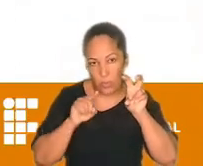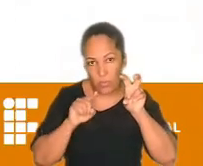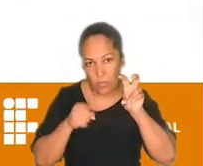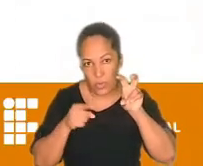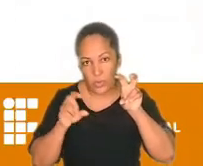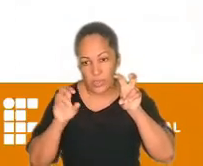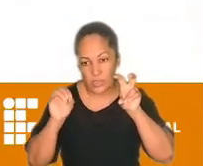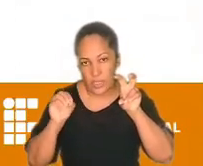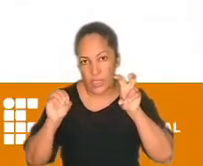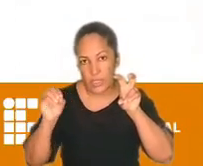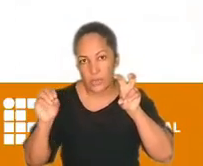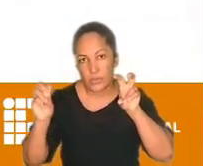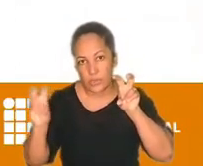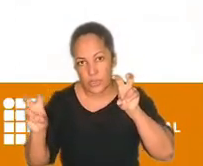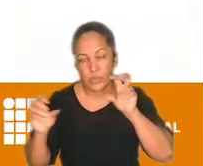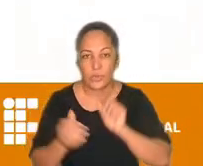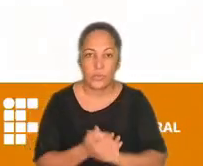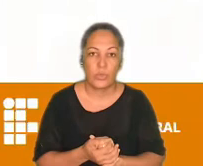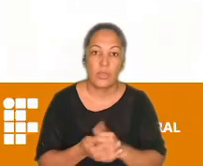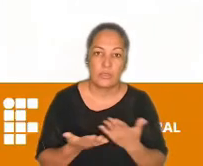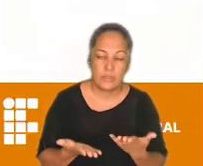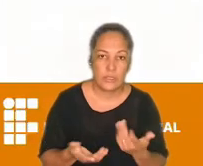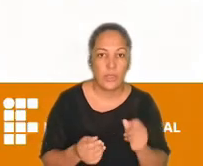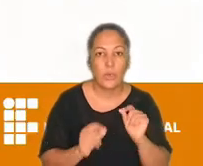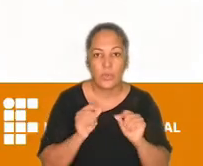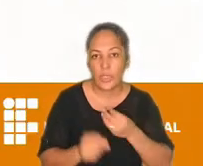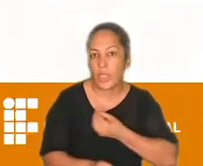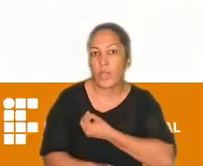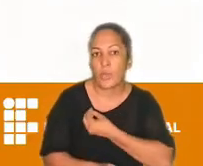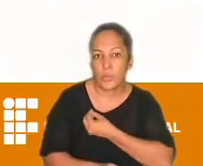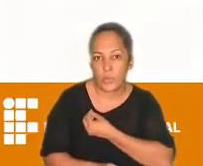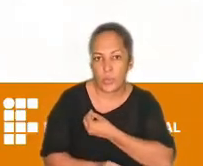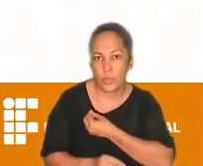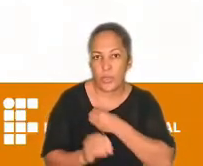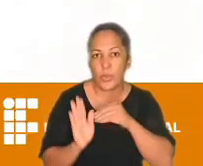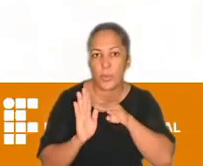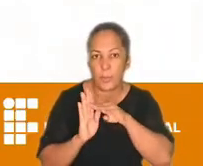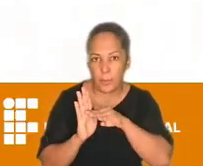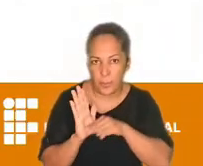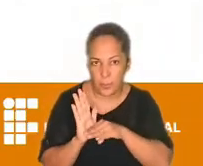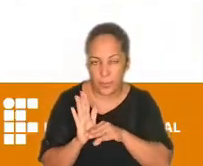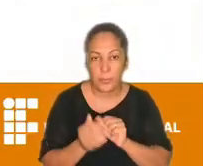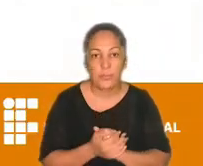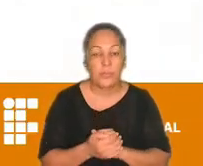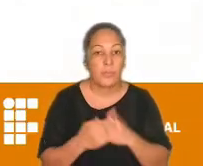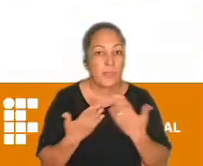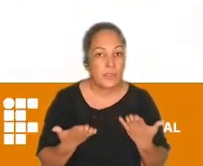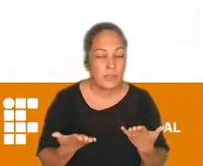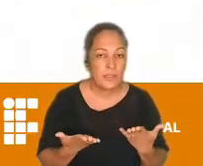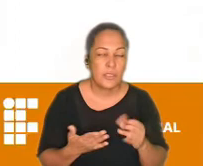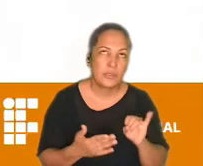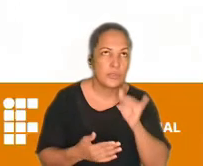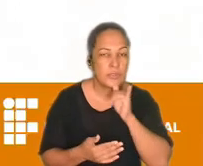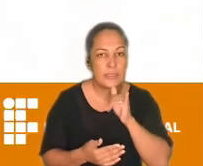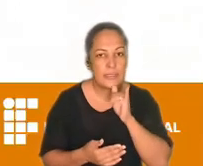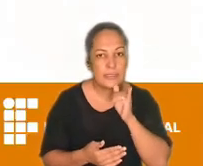centavos. Então, isso seria um número fracionado, tá? E se for, por exemplo, uma